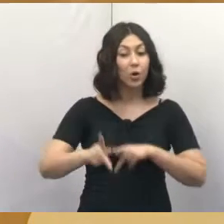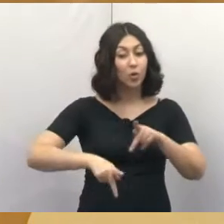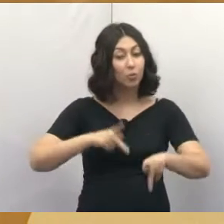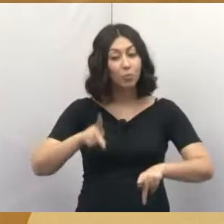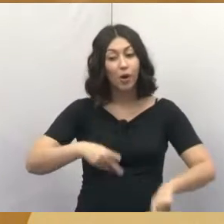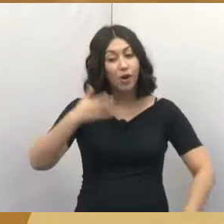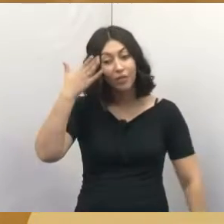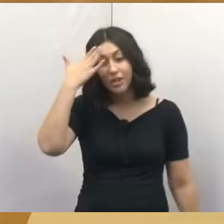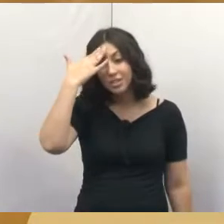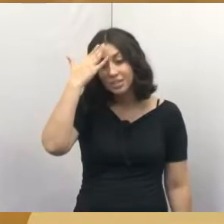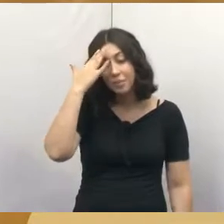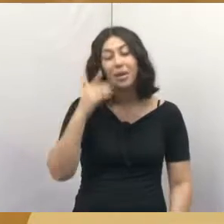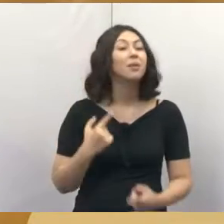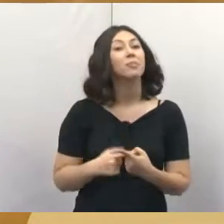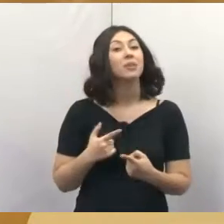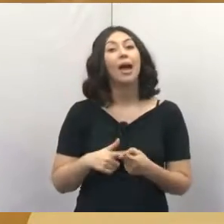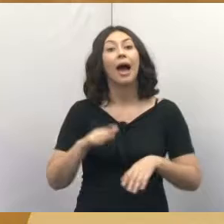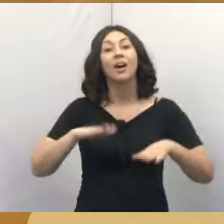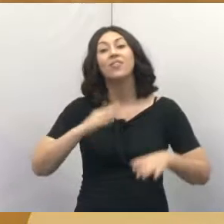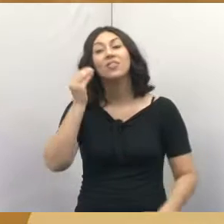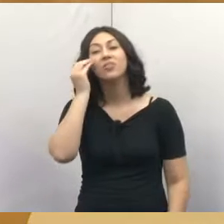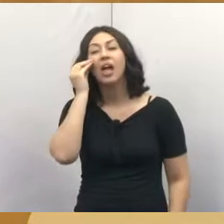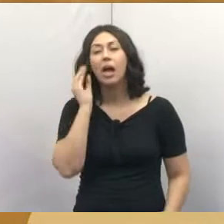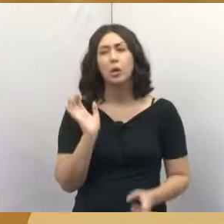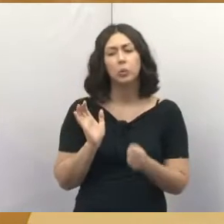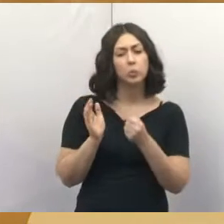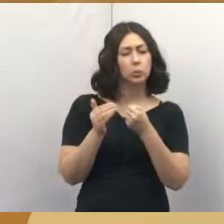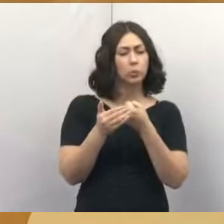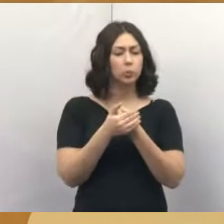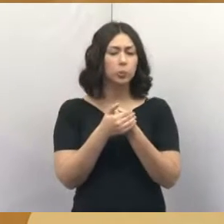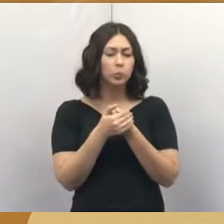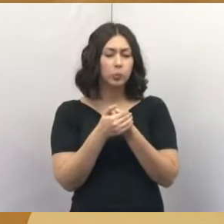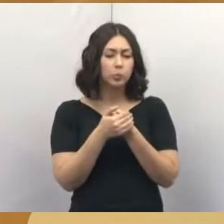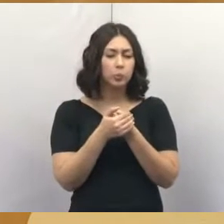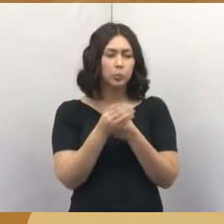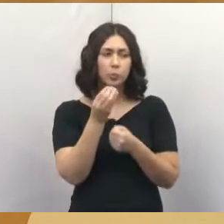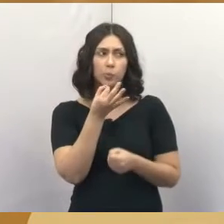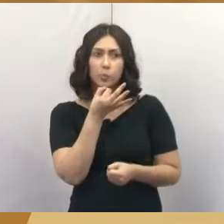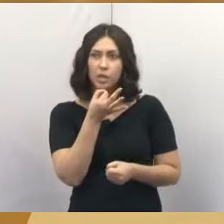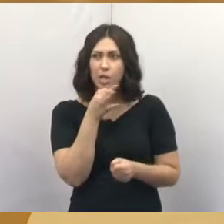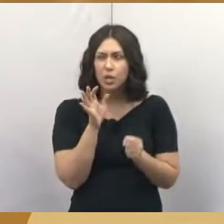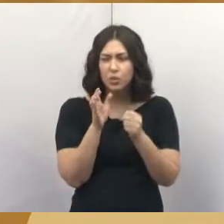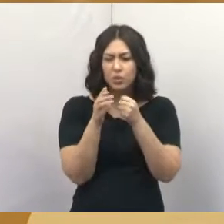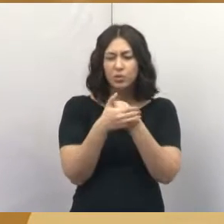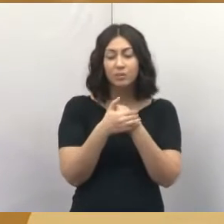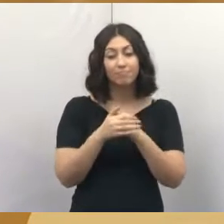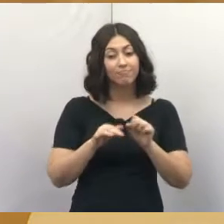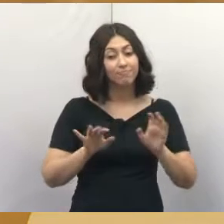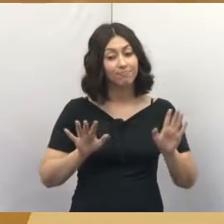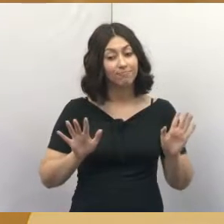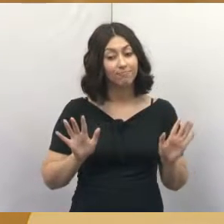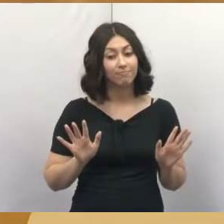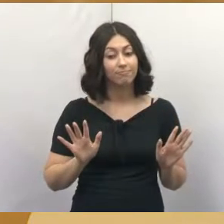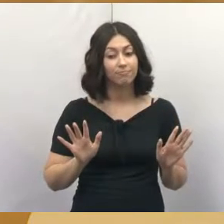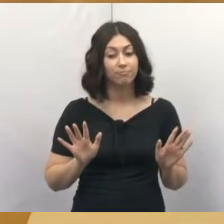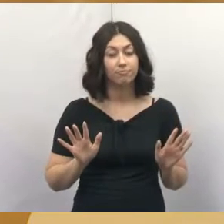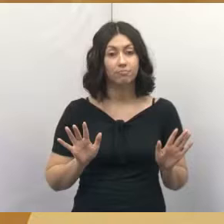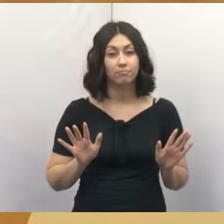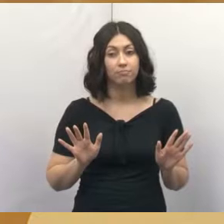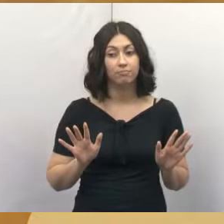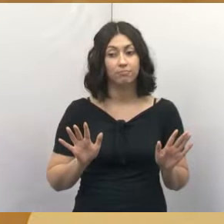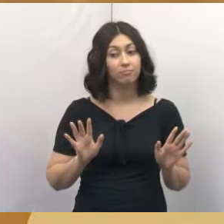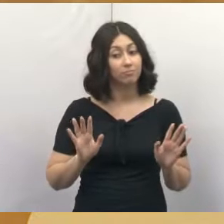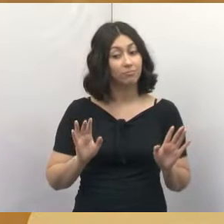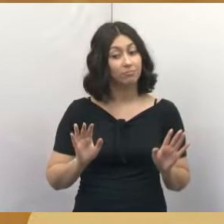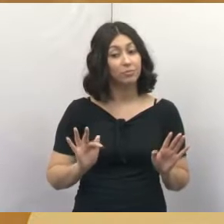que tentar esconder aquilo que estão votando. Eu acho que vai